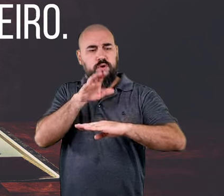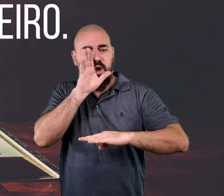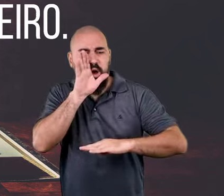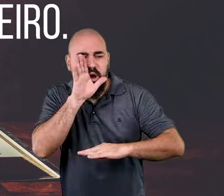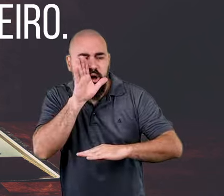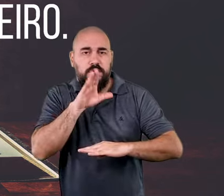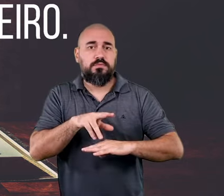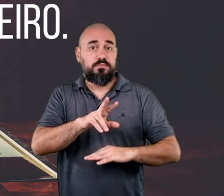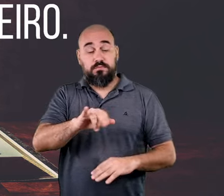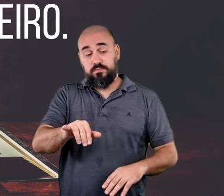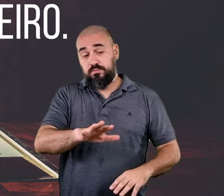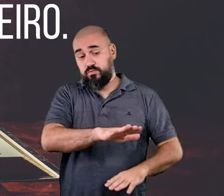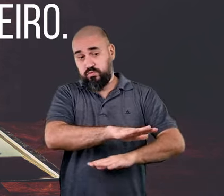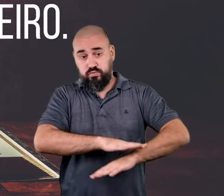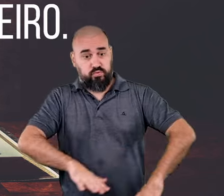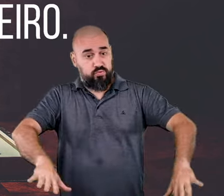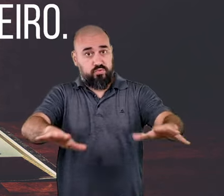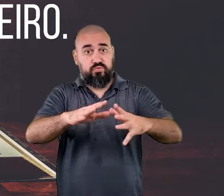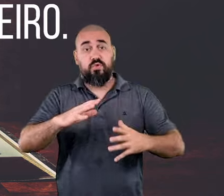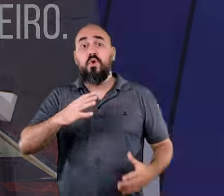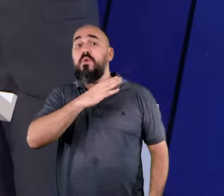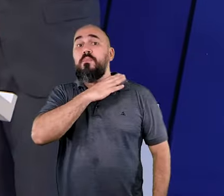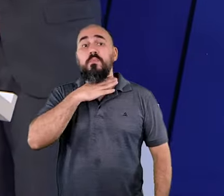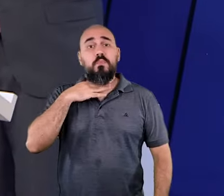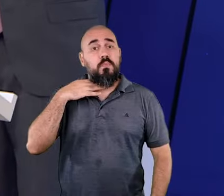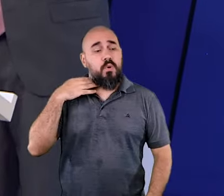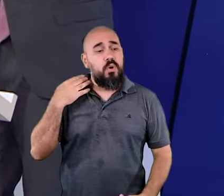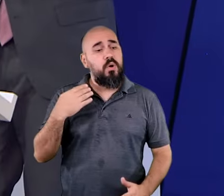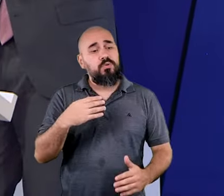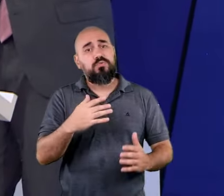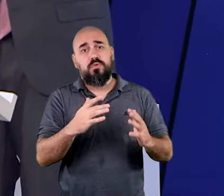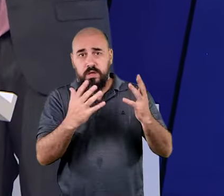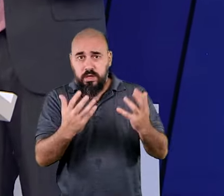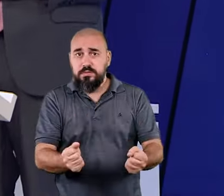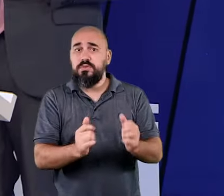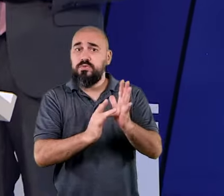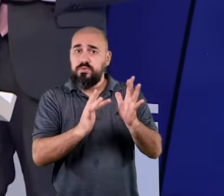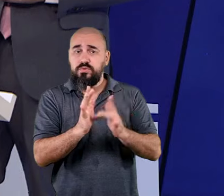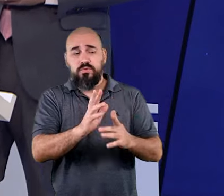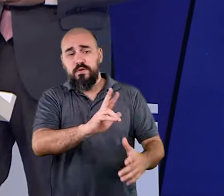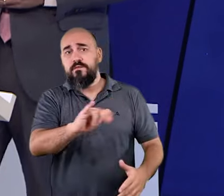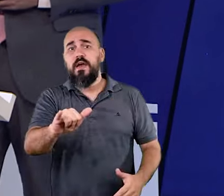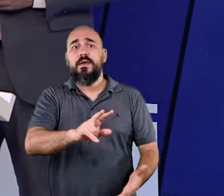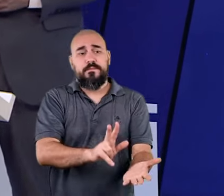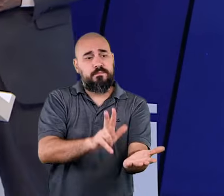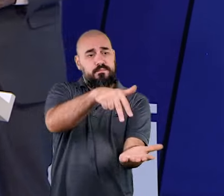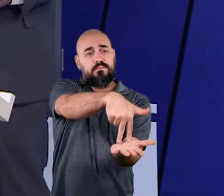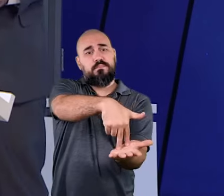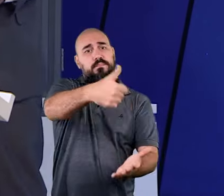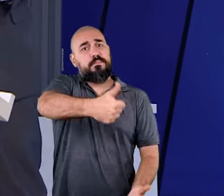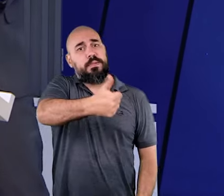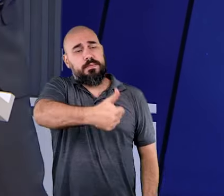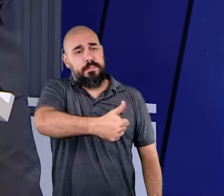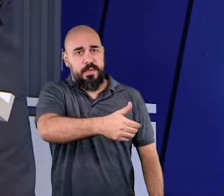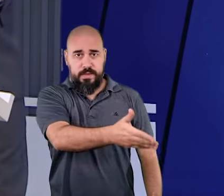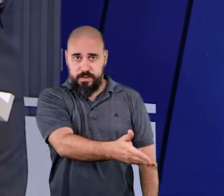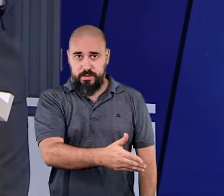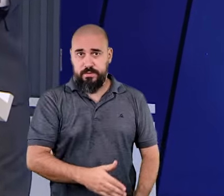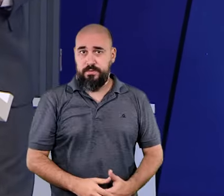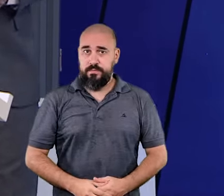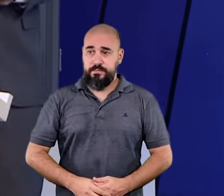Cristo ressuscitarão primeiro. No retorno de Cristo a essa terra, os